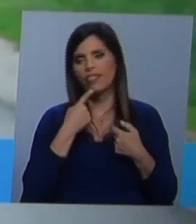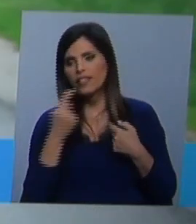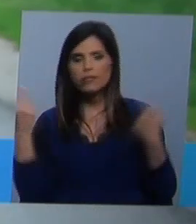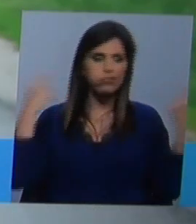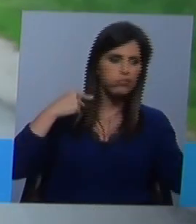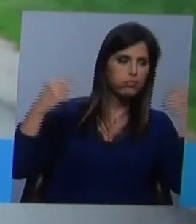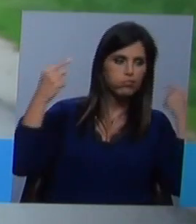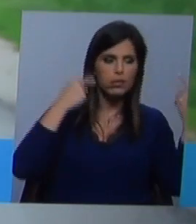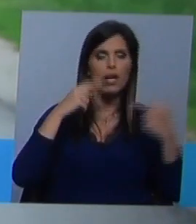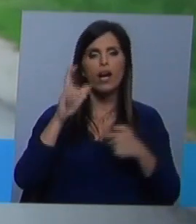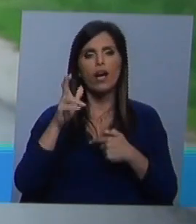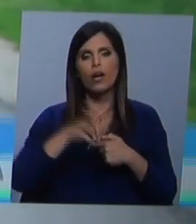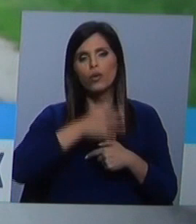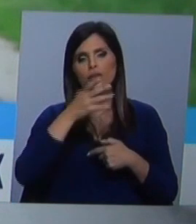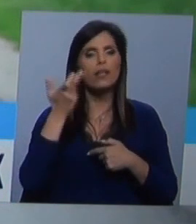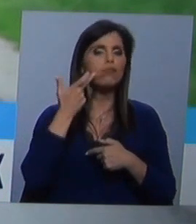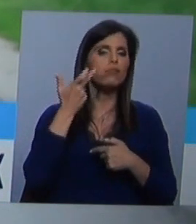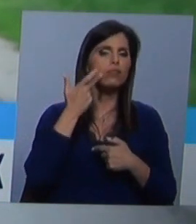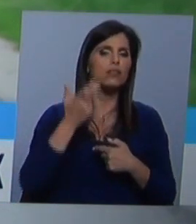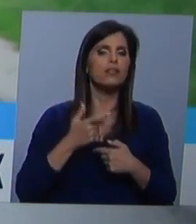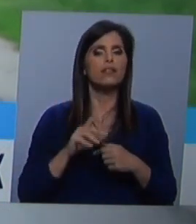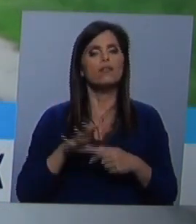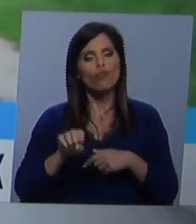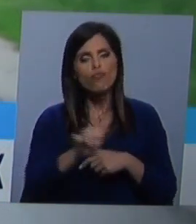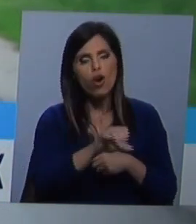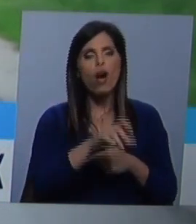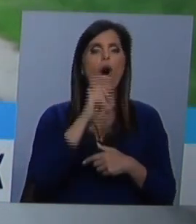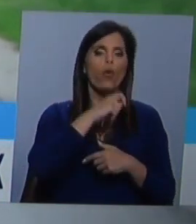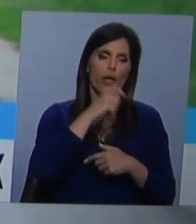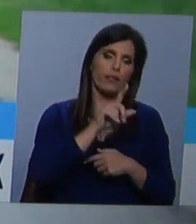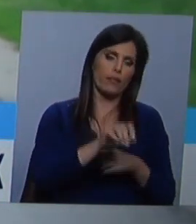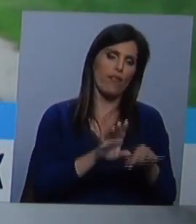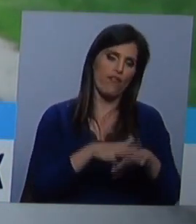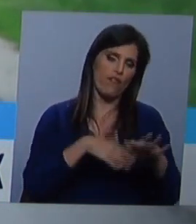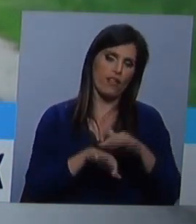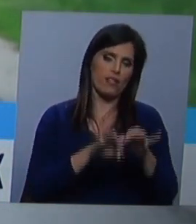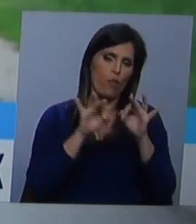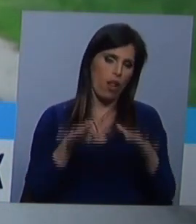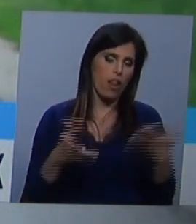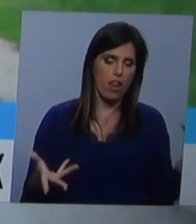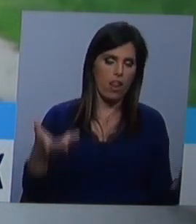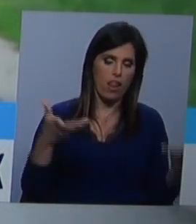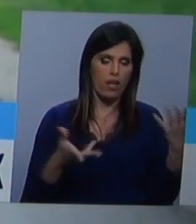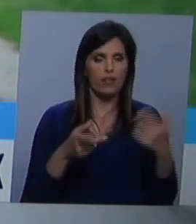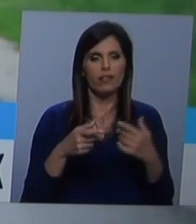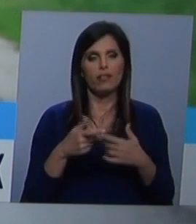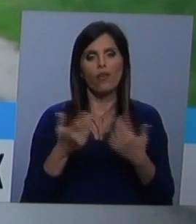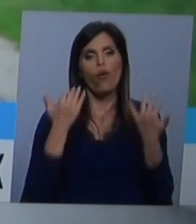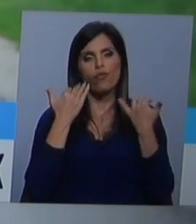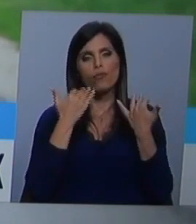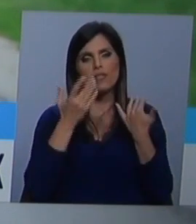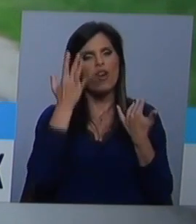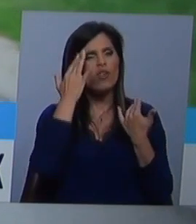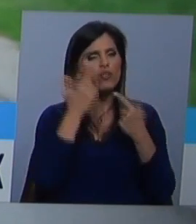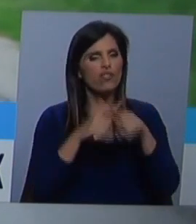a Rússia acaba por se vangloriar de conseguir determinados objetivos, a Ucrânia faz precisamente o mesmo com outros tipos de dados, outros números, e